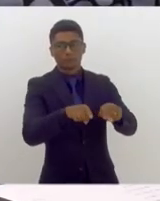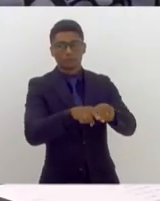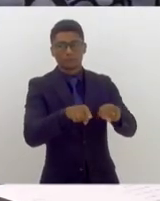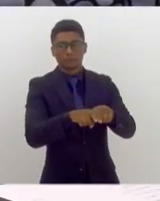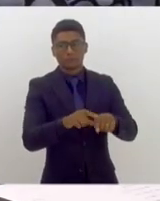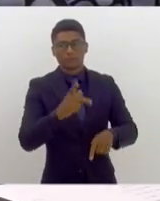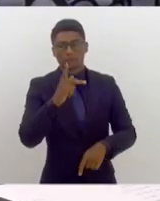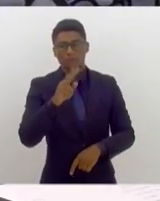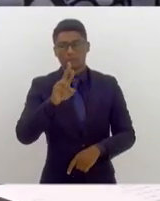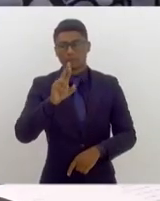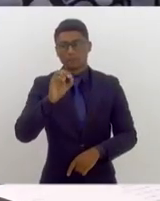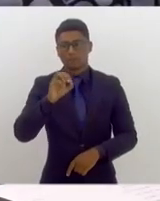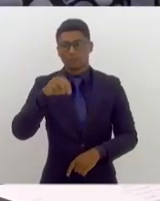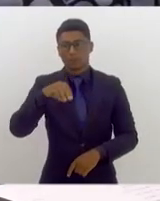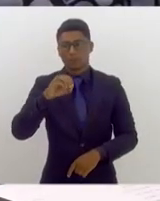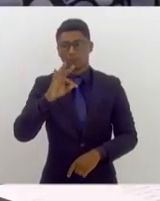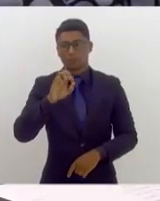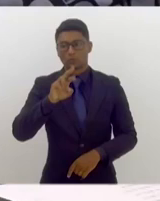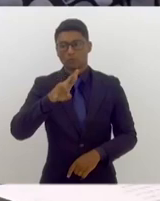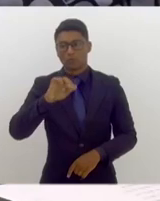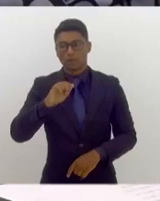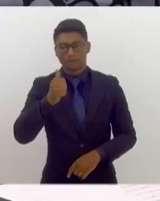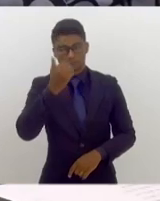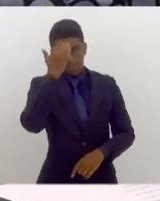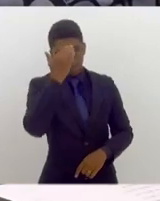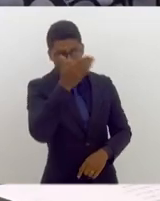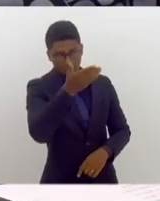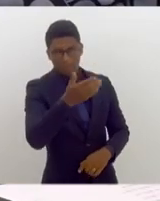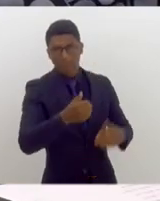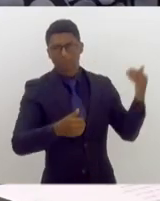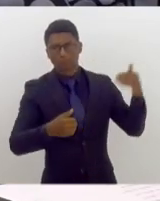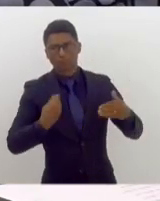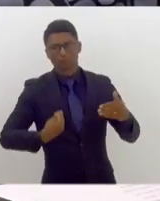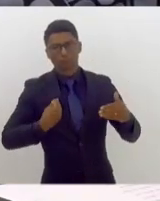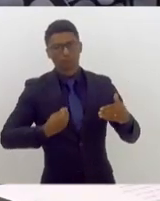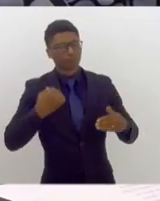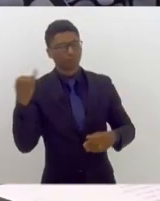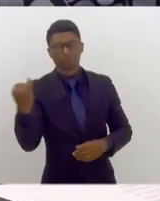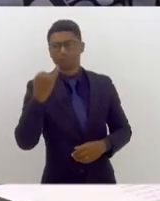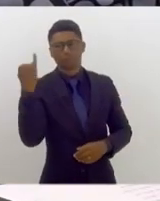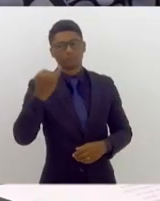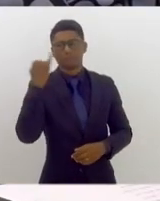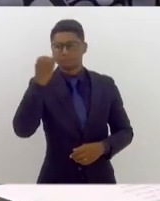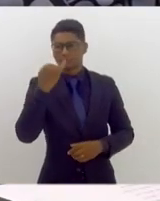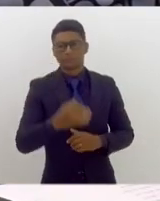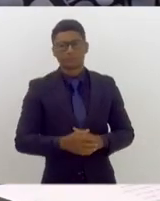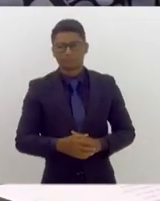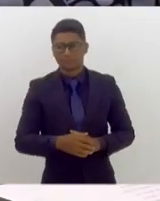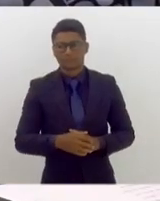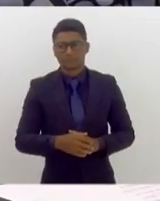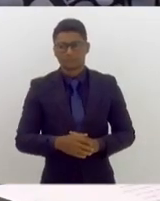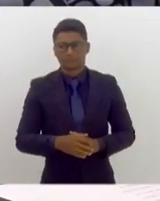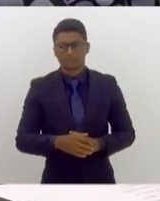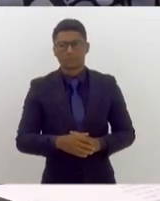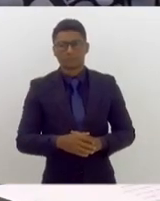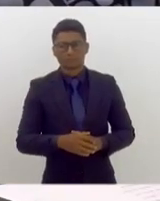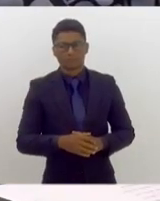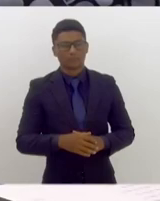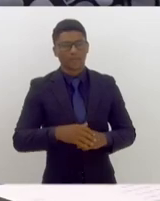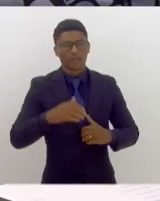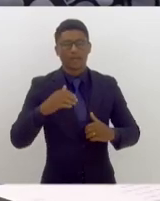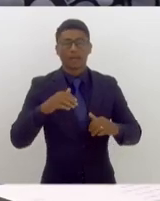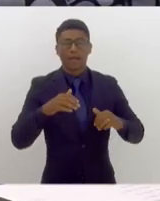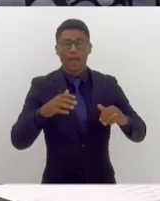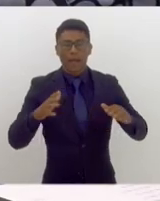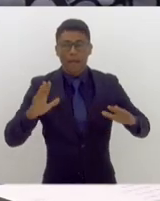Capital. Muito obrigado, doutor Rogério. Presença sempre fundamental, não só nas audiências públicas, mas principalmente na defesa da educação do Estado do